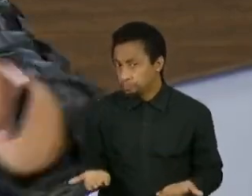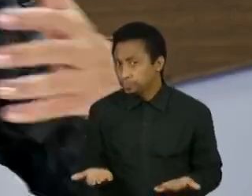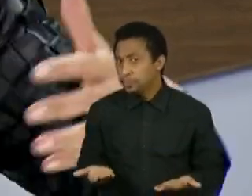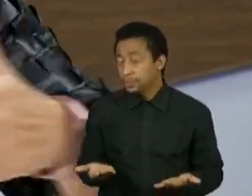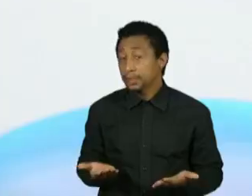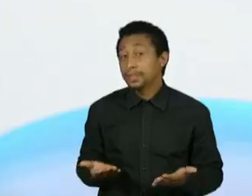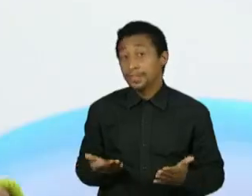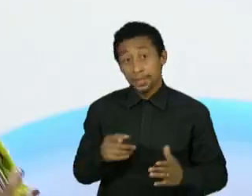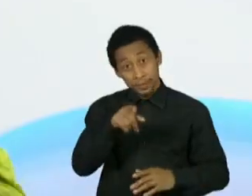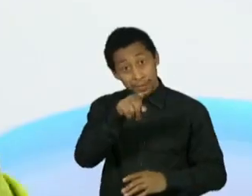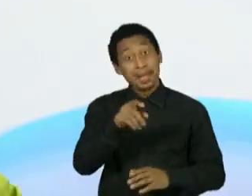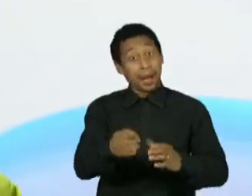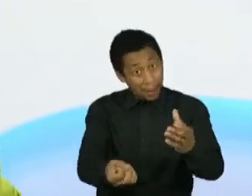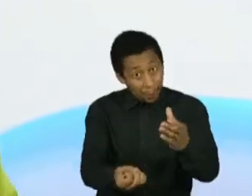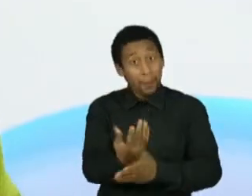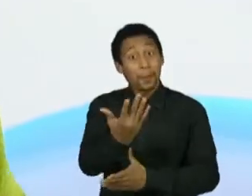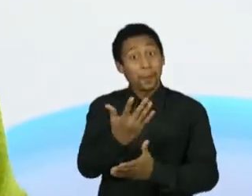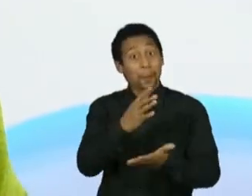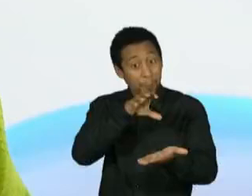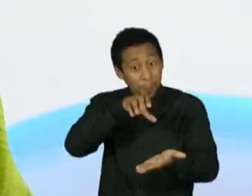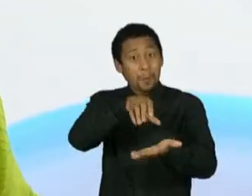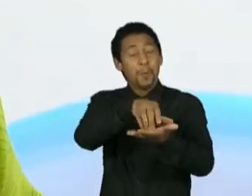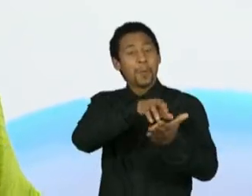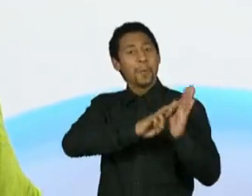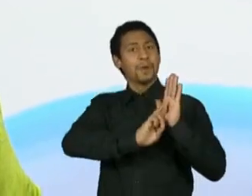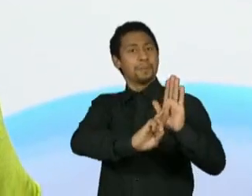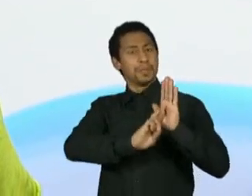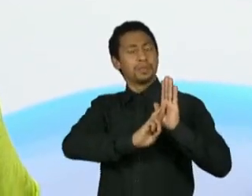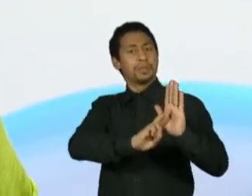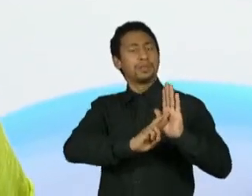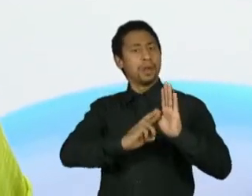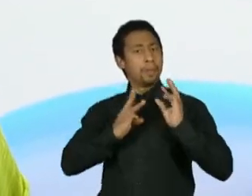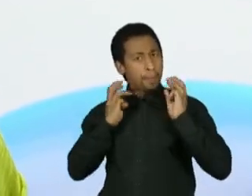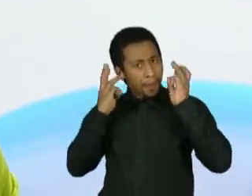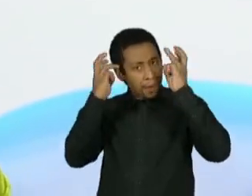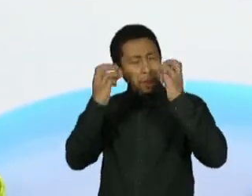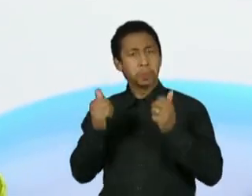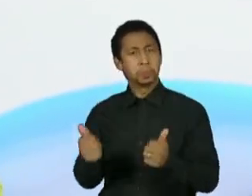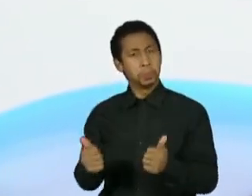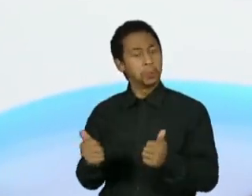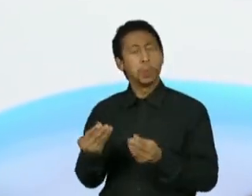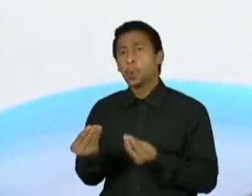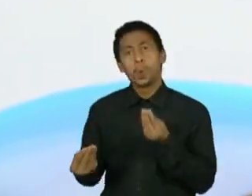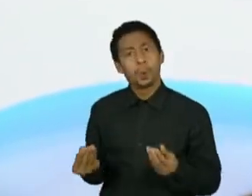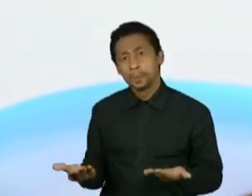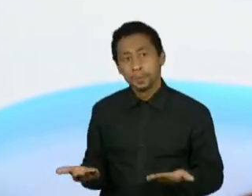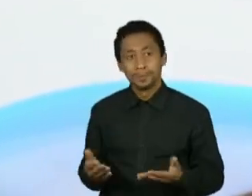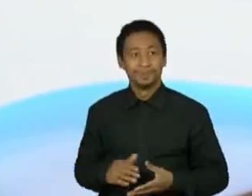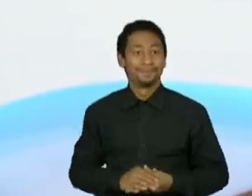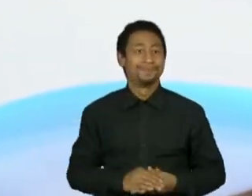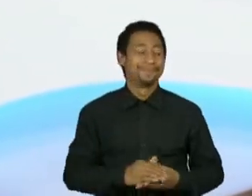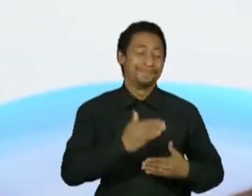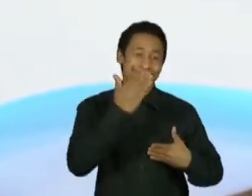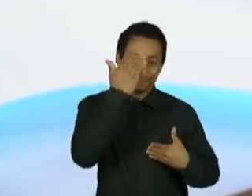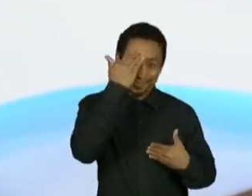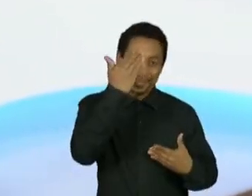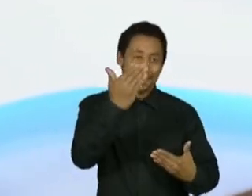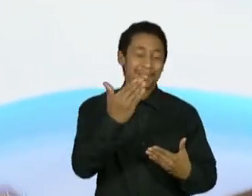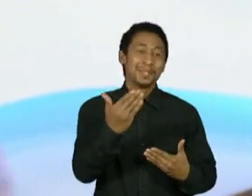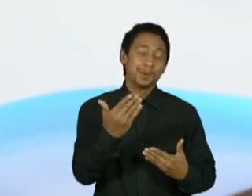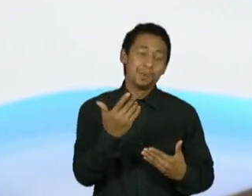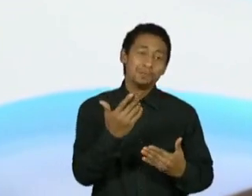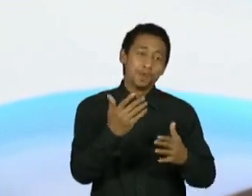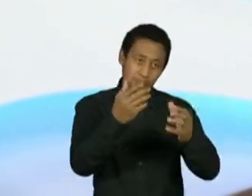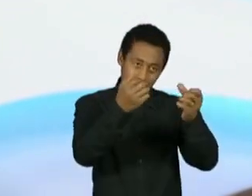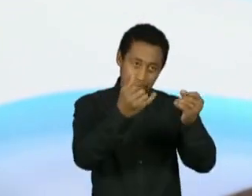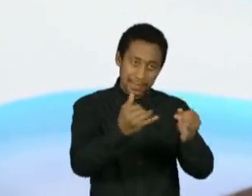é que você criou essa rede, né, para representar tão bem a sua irmã? Obrigada. Posso. Eu acho